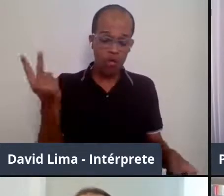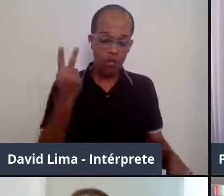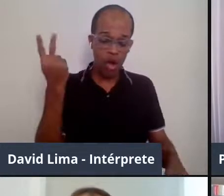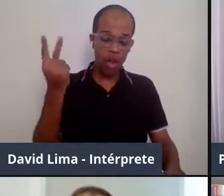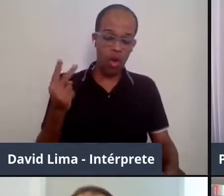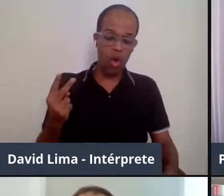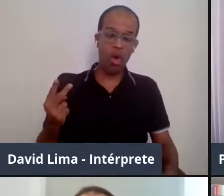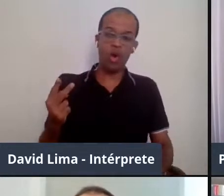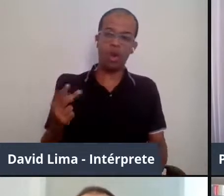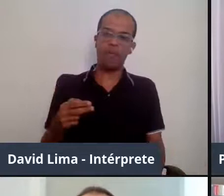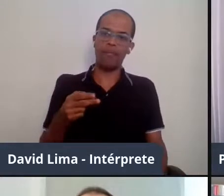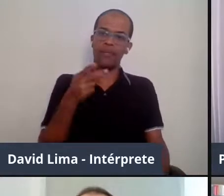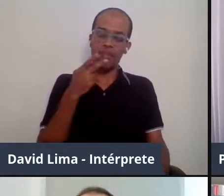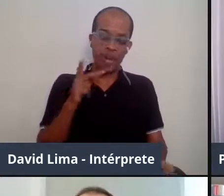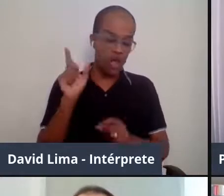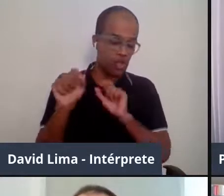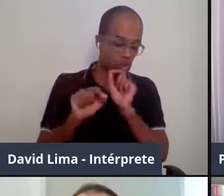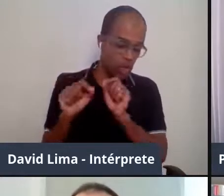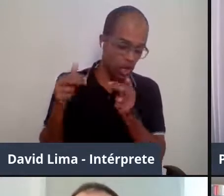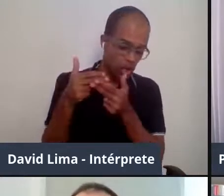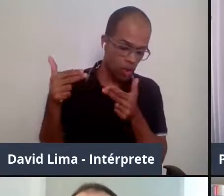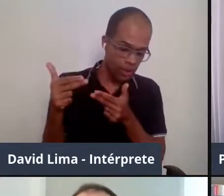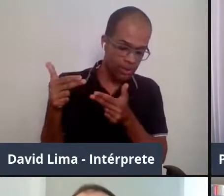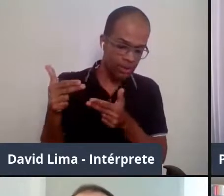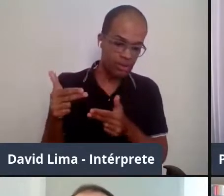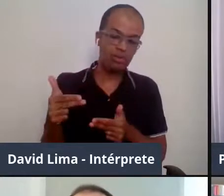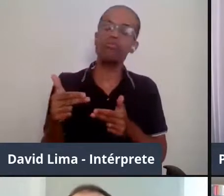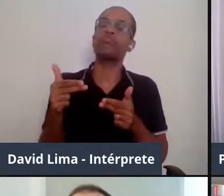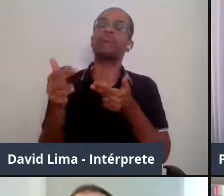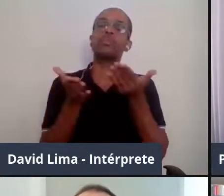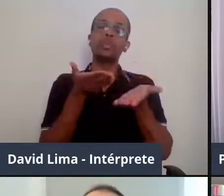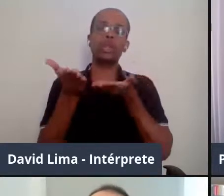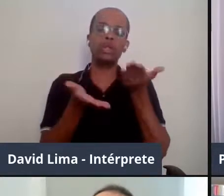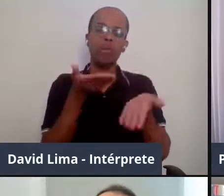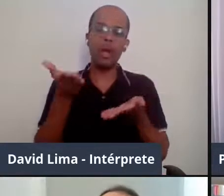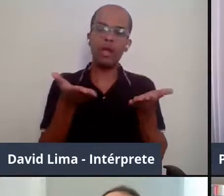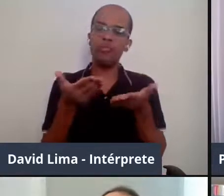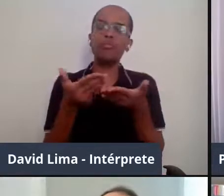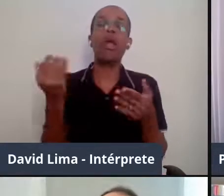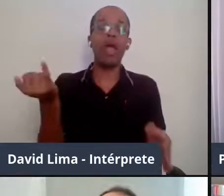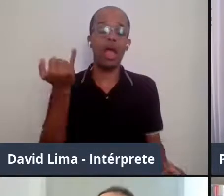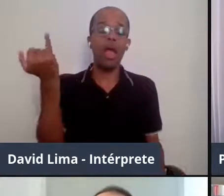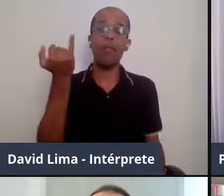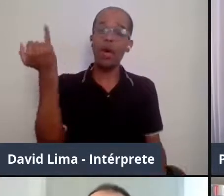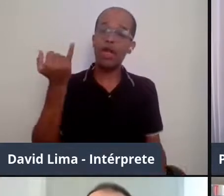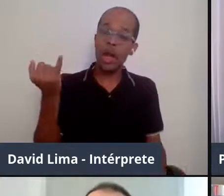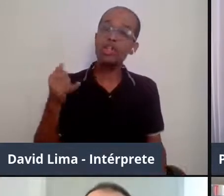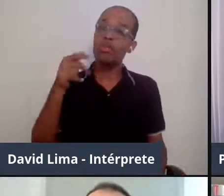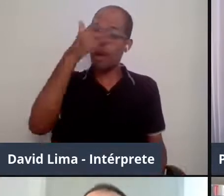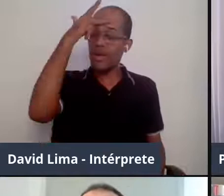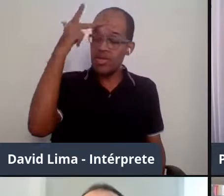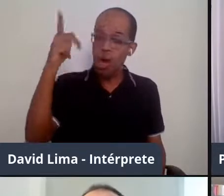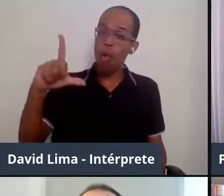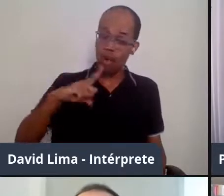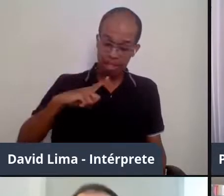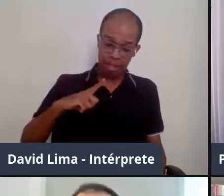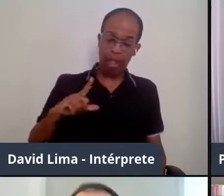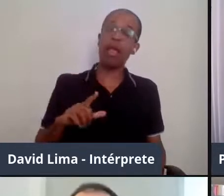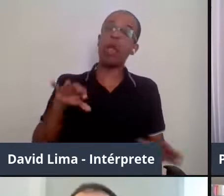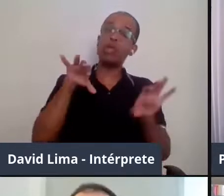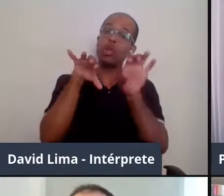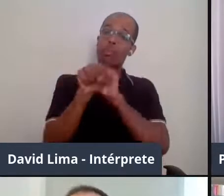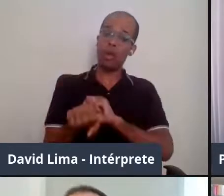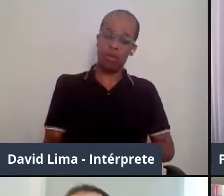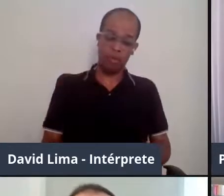verdade o rigor no tratamento, o rigor na revalidação é muito importante para o próprio portador daquele diploma, senão o diploma